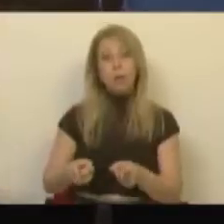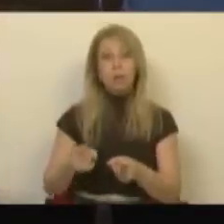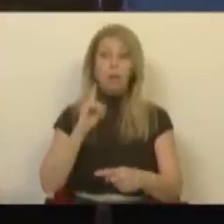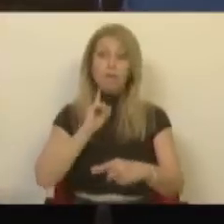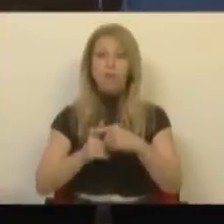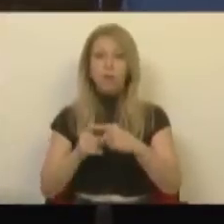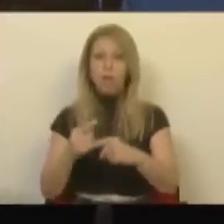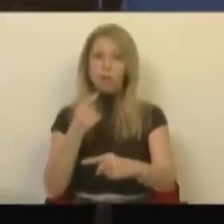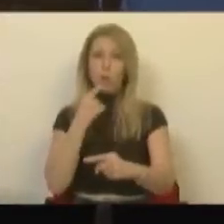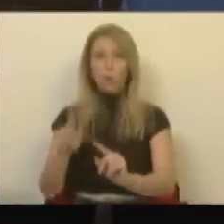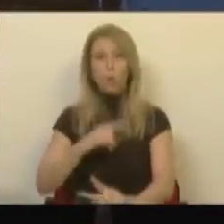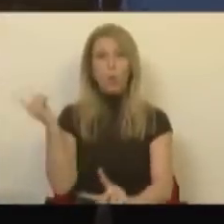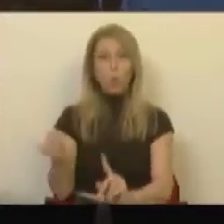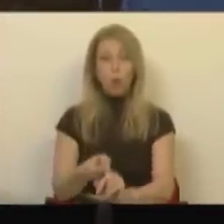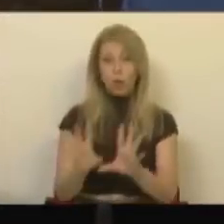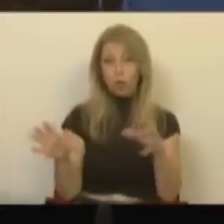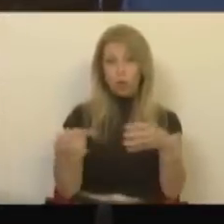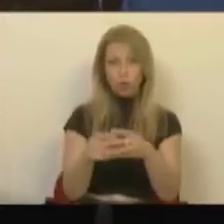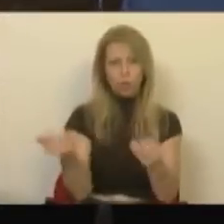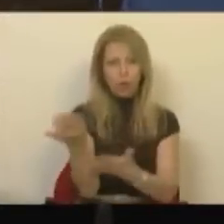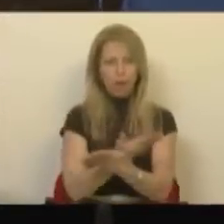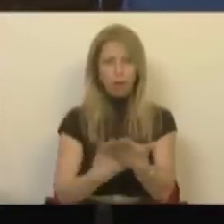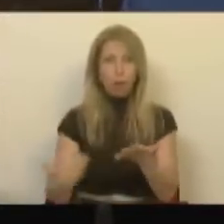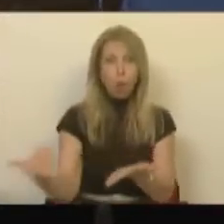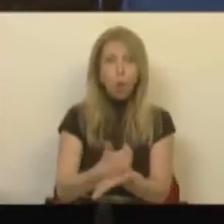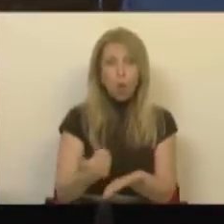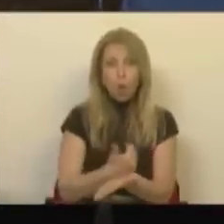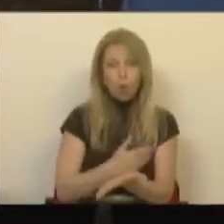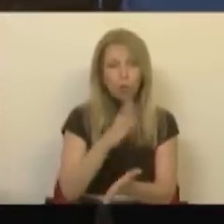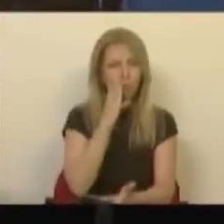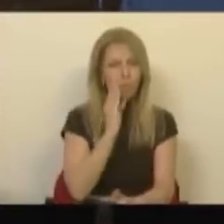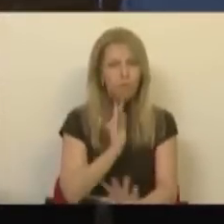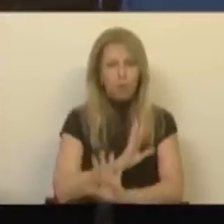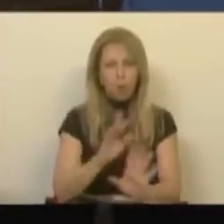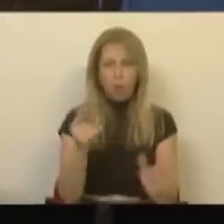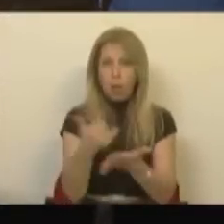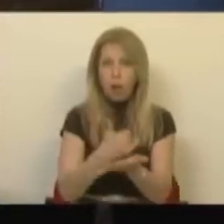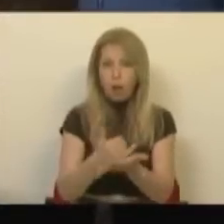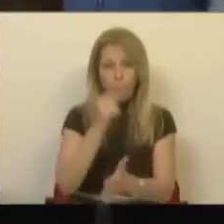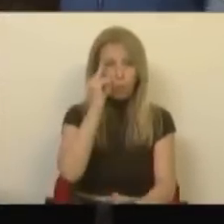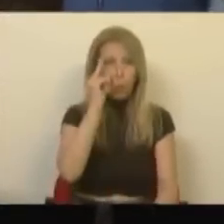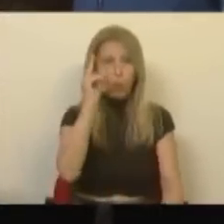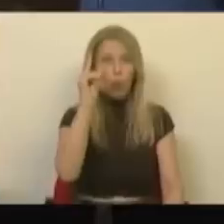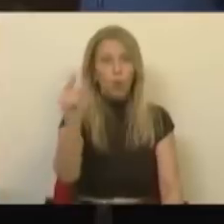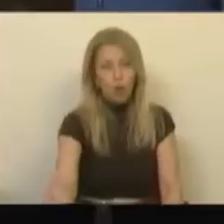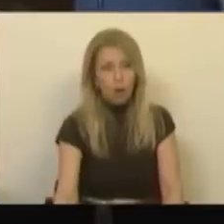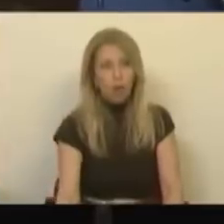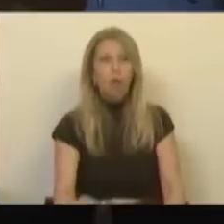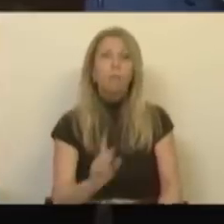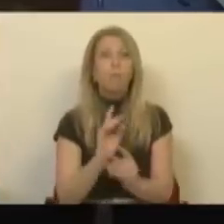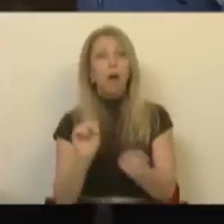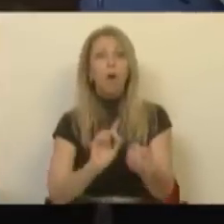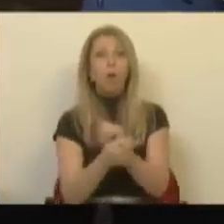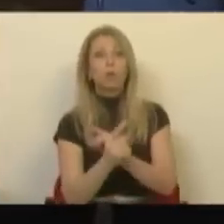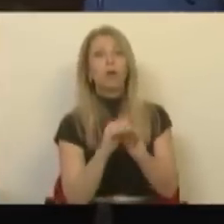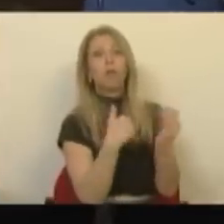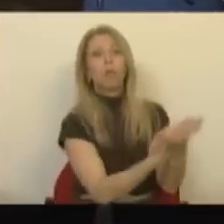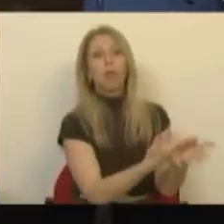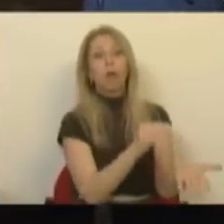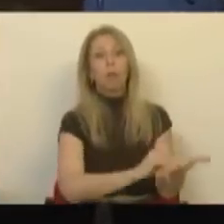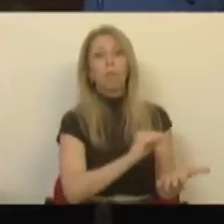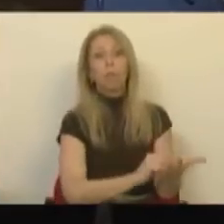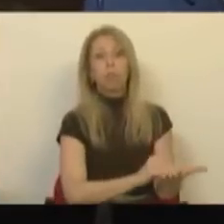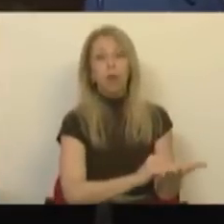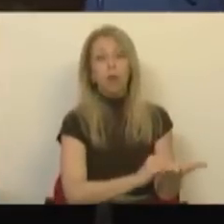que ao longo de 2022 obtiveram lucros objetos à custa do empobrecimento de quem cria a riqueza e vive do seu